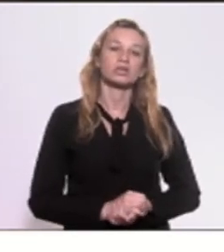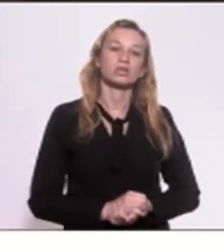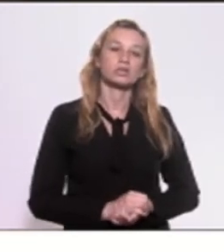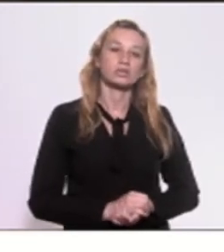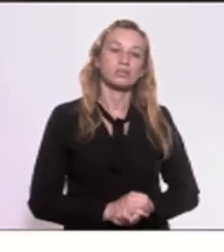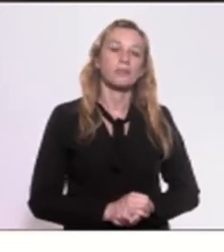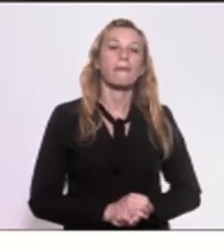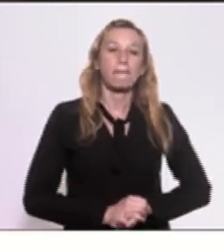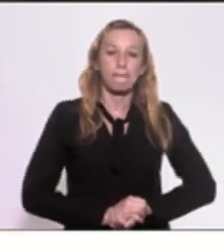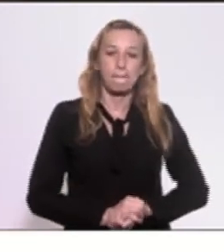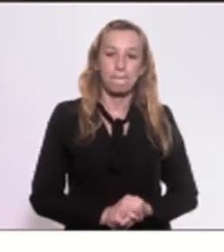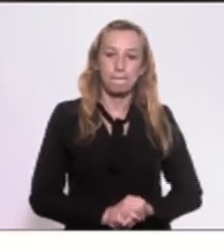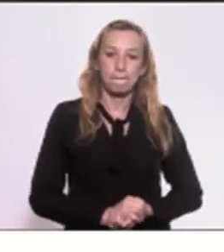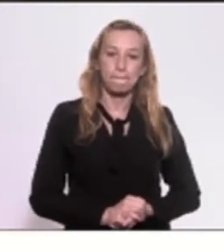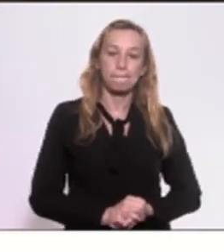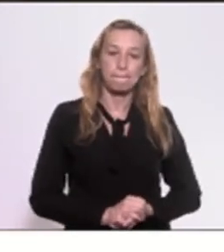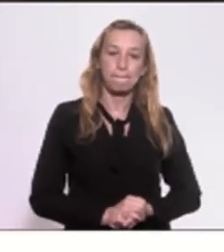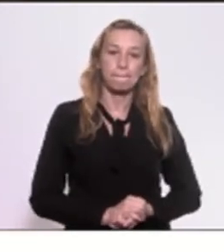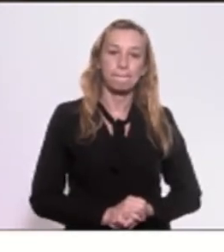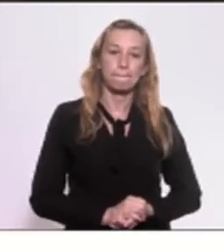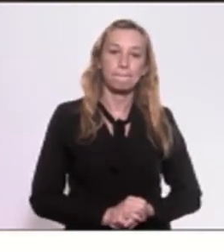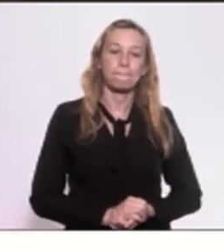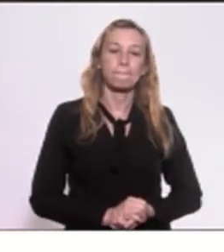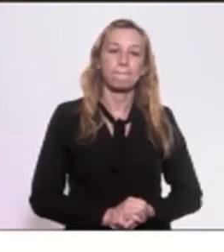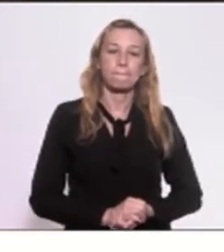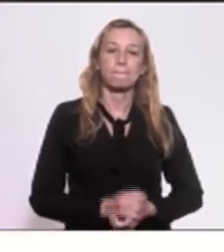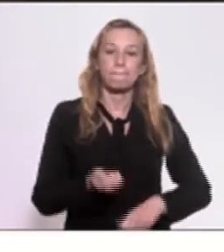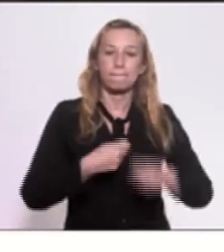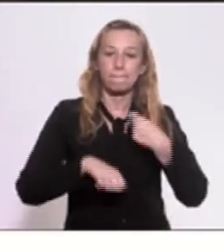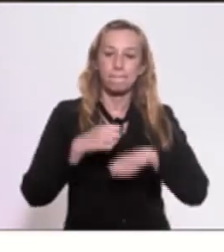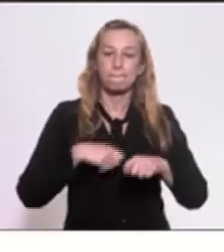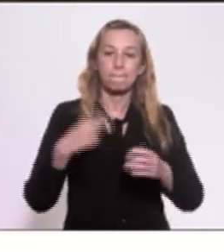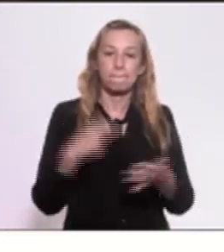da corrupção e da má gestão é que o estado de janeiro vai decolar brigada presidente